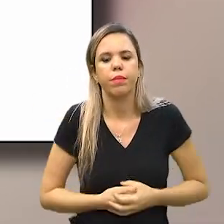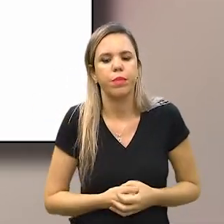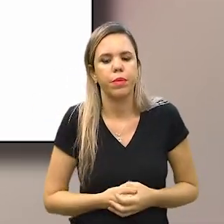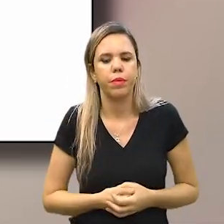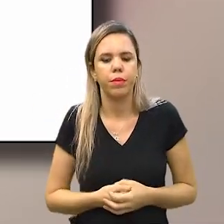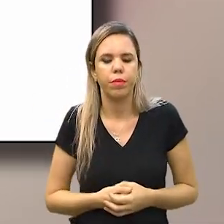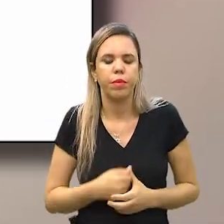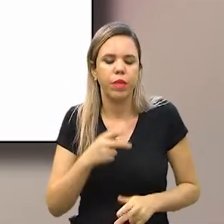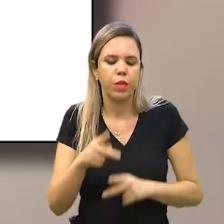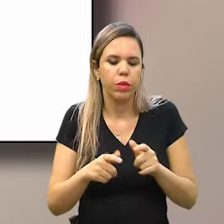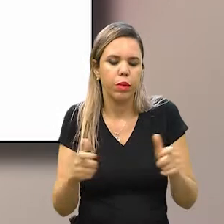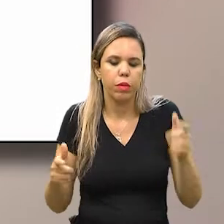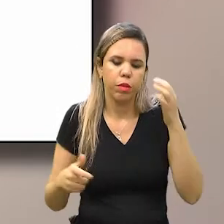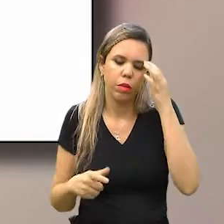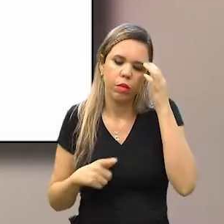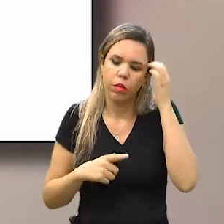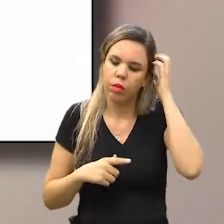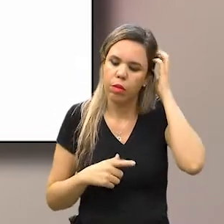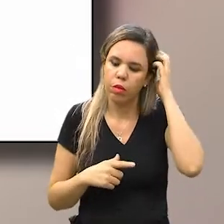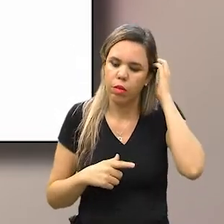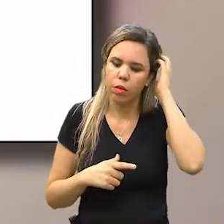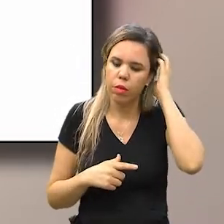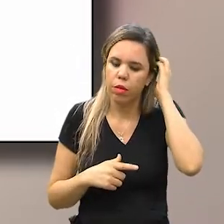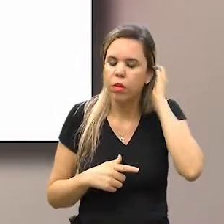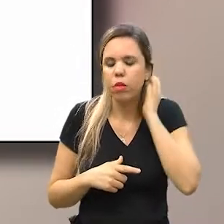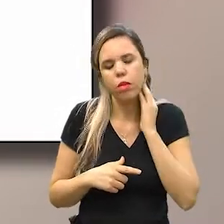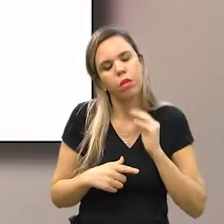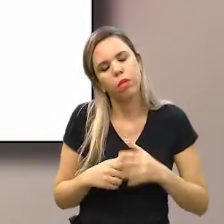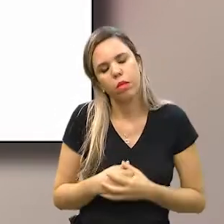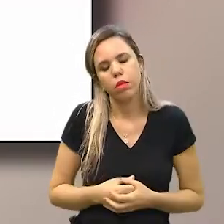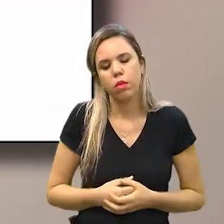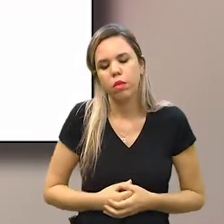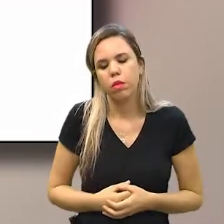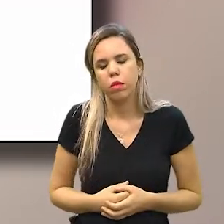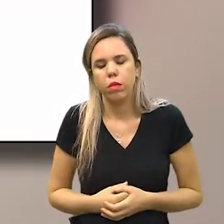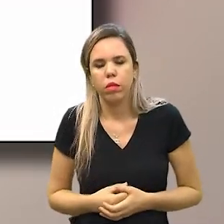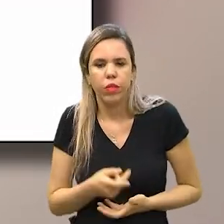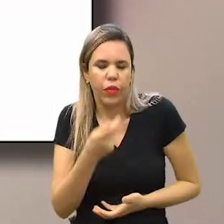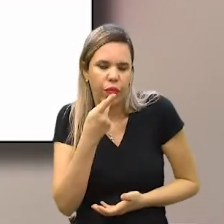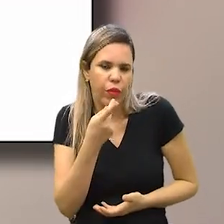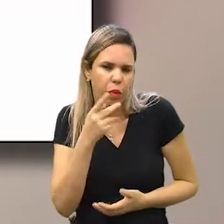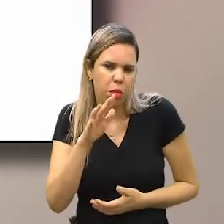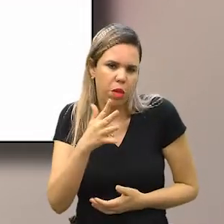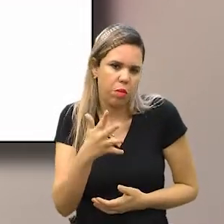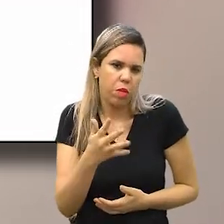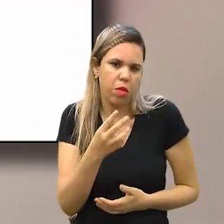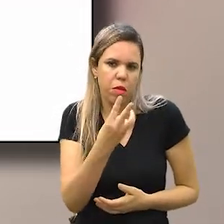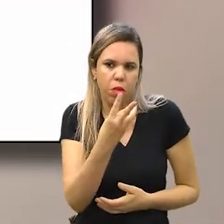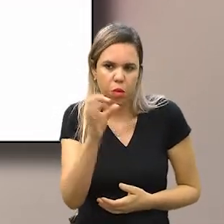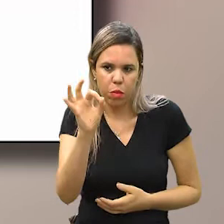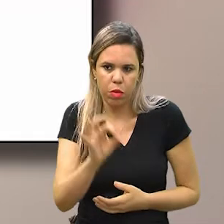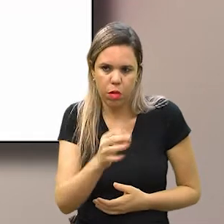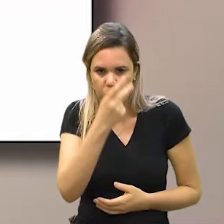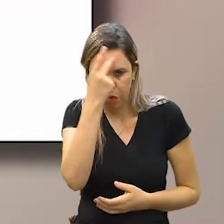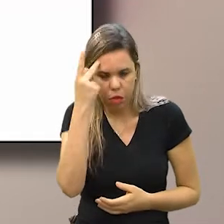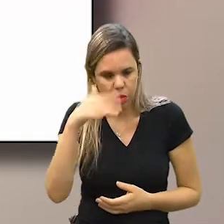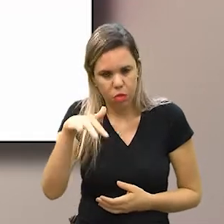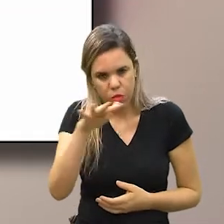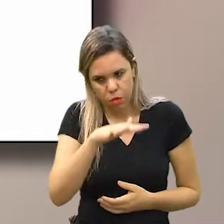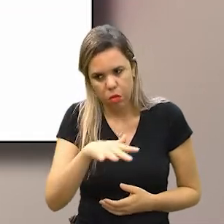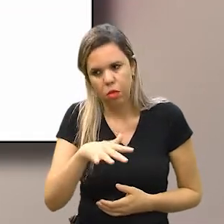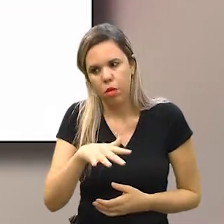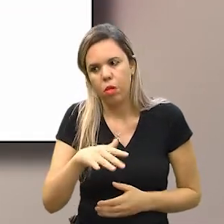anos. Essa é a população que geralmente tem o herpes zoster. Então, se fala que mais ou menos 30%